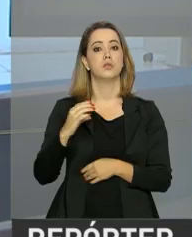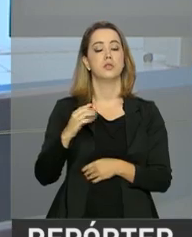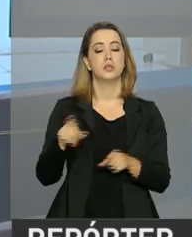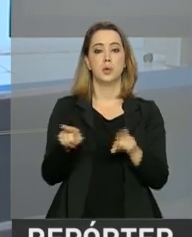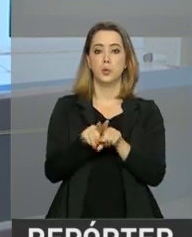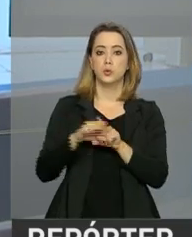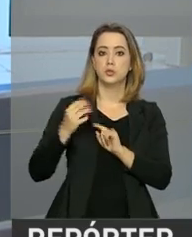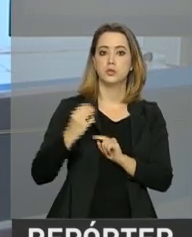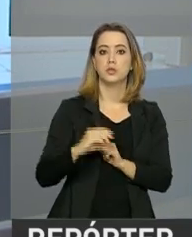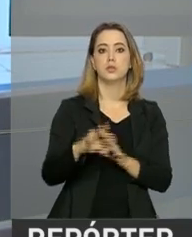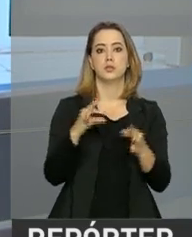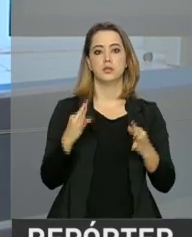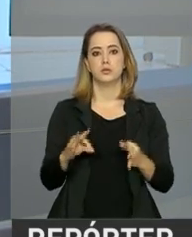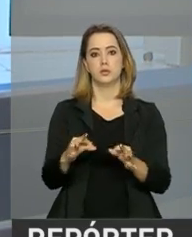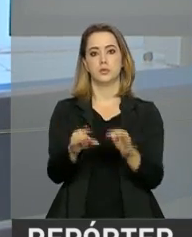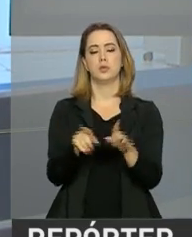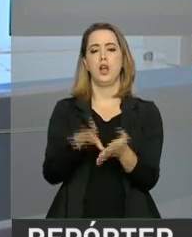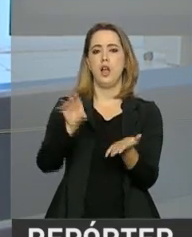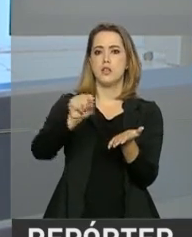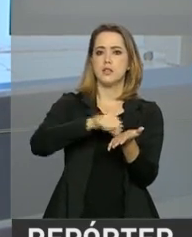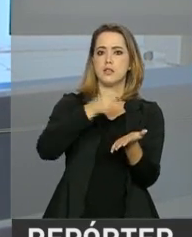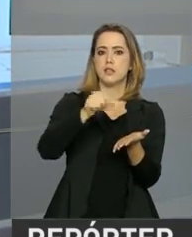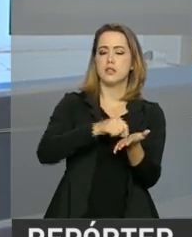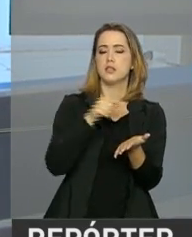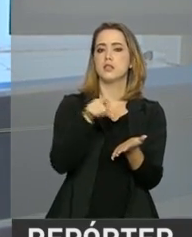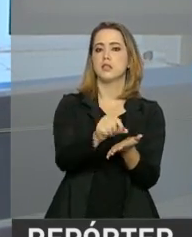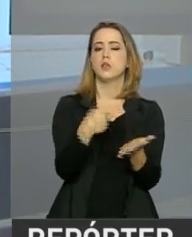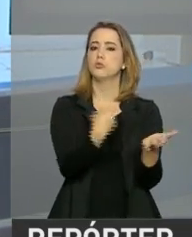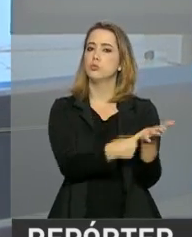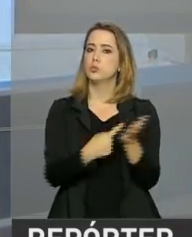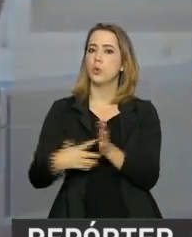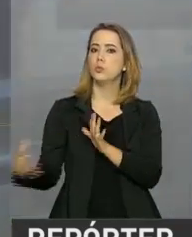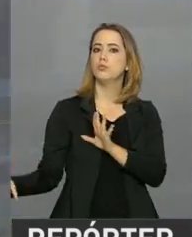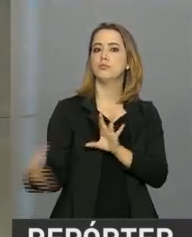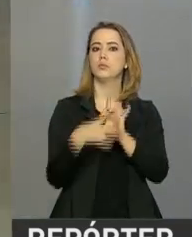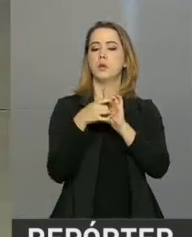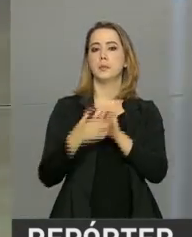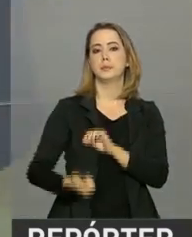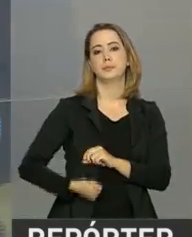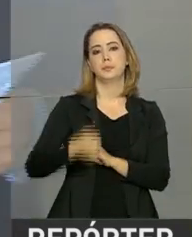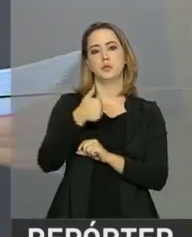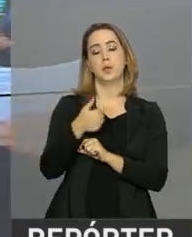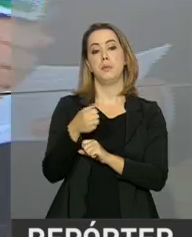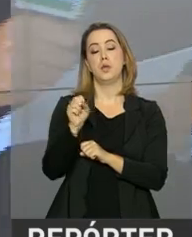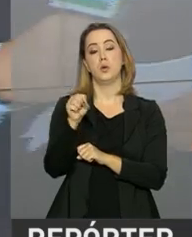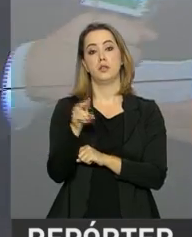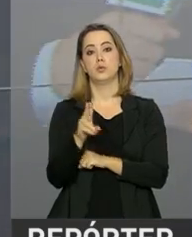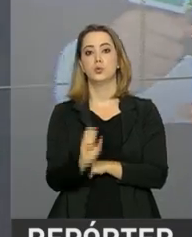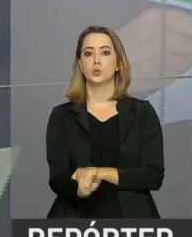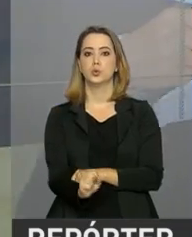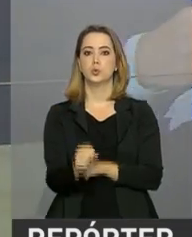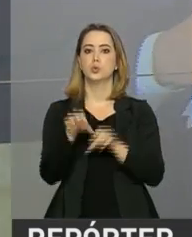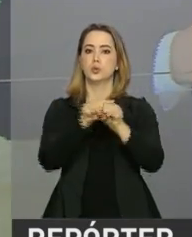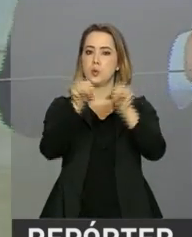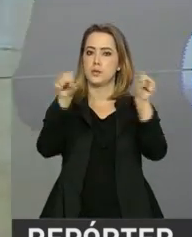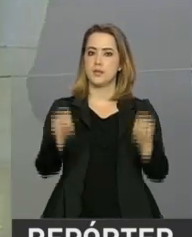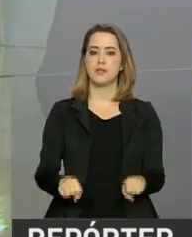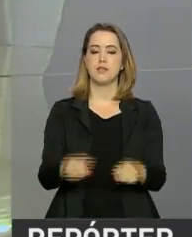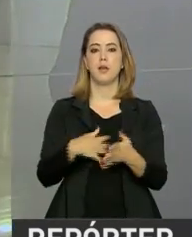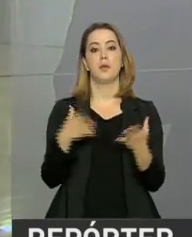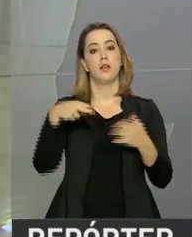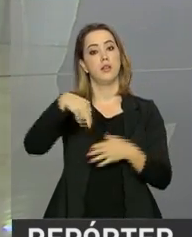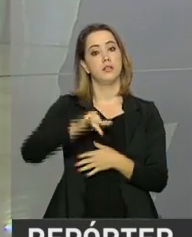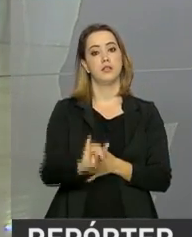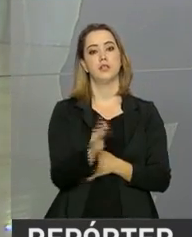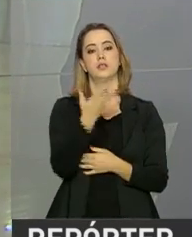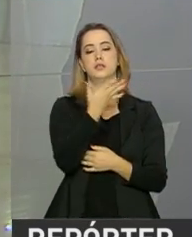assinaram um termo de cooperação para informatização do SUS e ao vivo o repórter Nei Pereira que está no Palácio do Planalto tem as informações pra gente